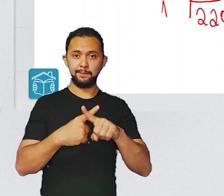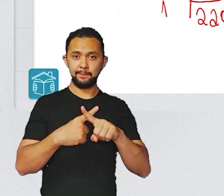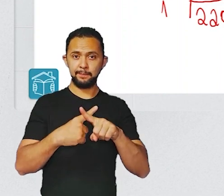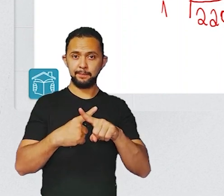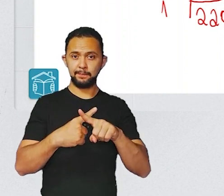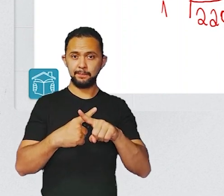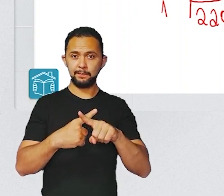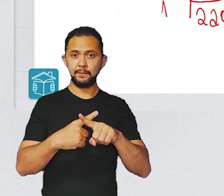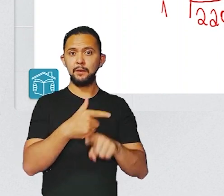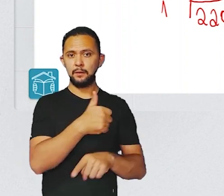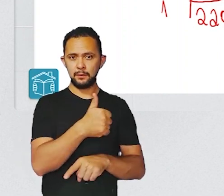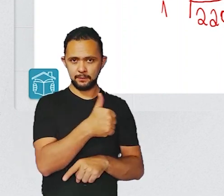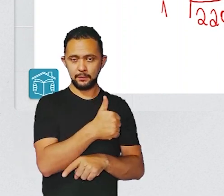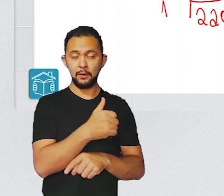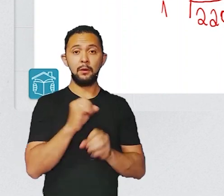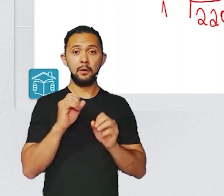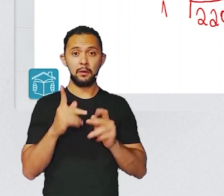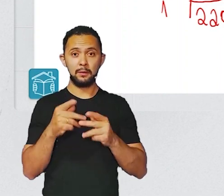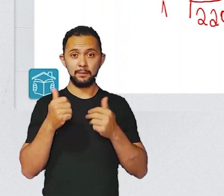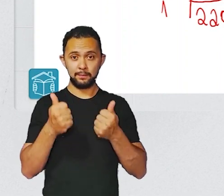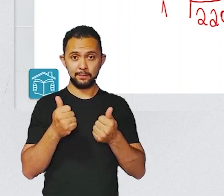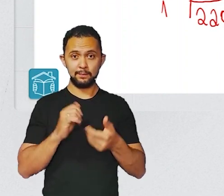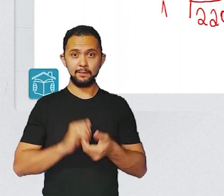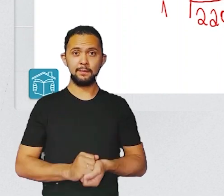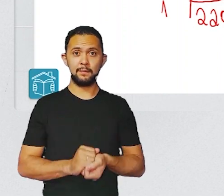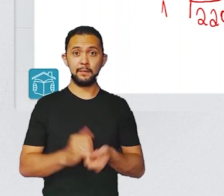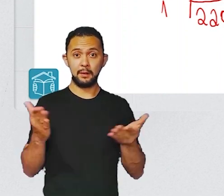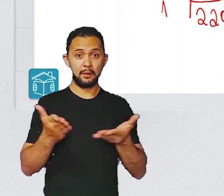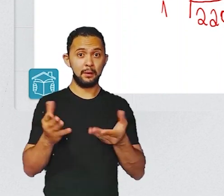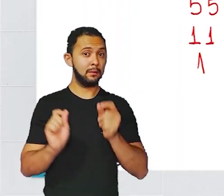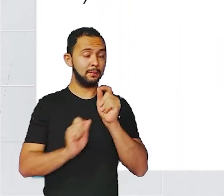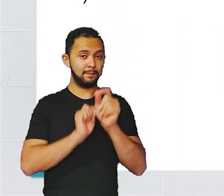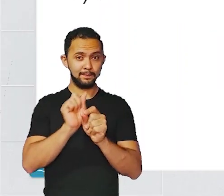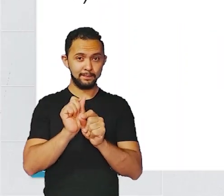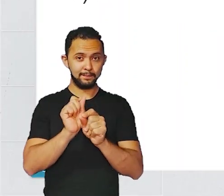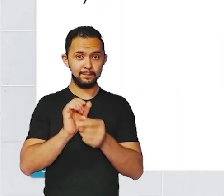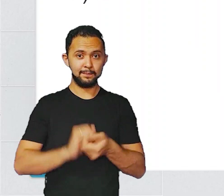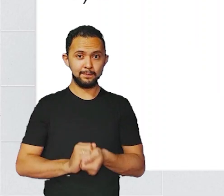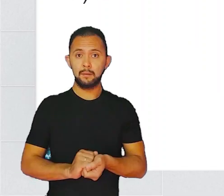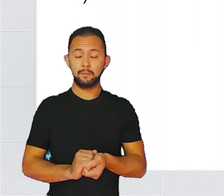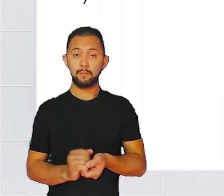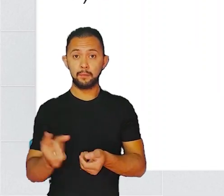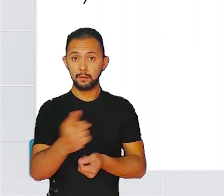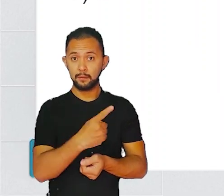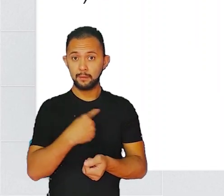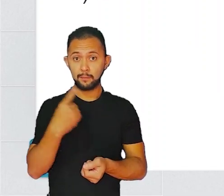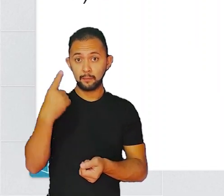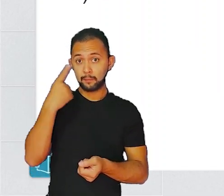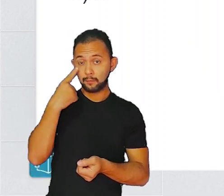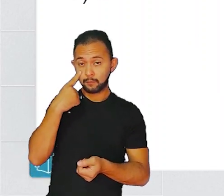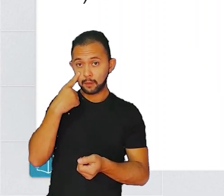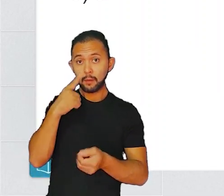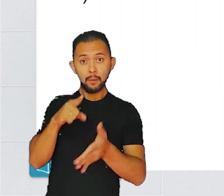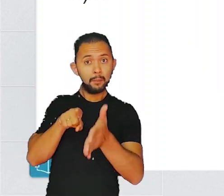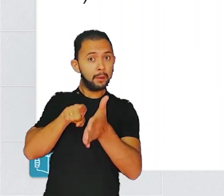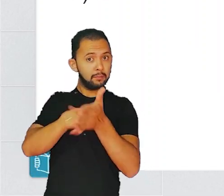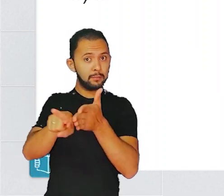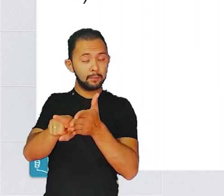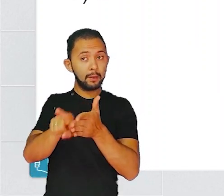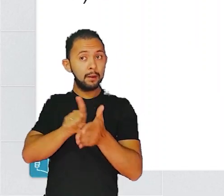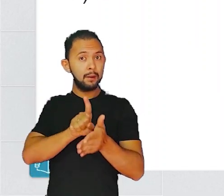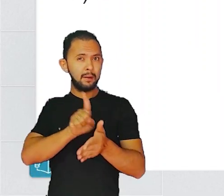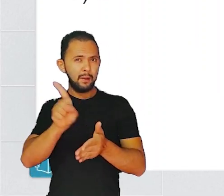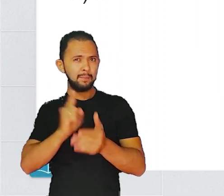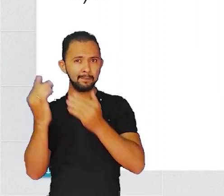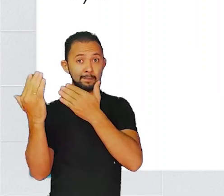vezes 11. Tranquilo? Agora, nós vamos ver uma questãozinha. Uma questão que